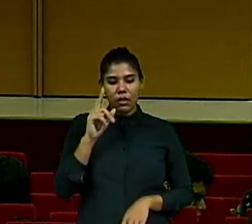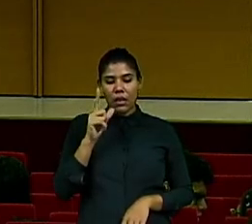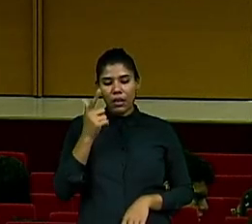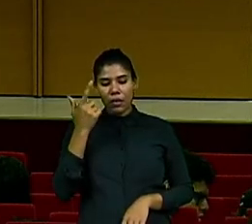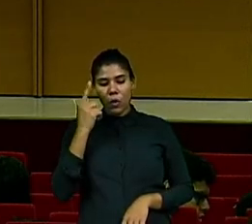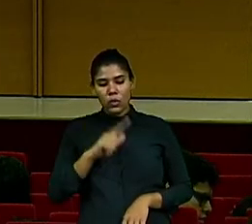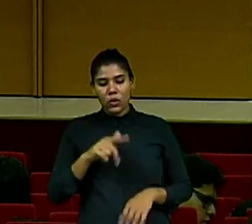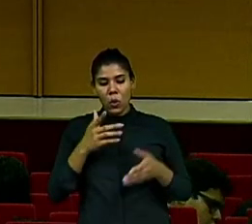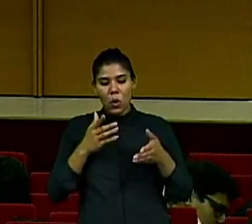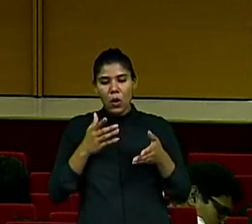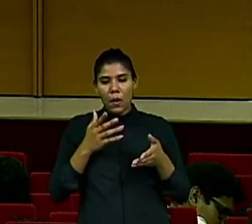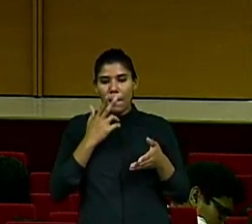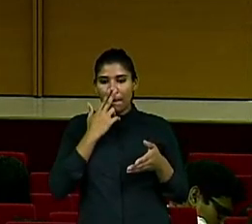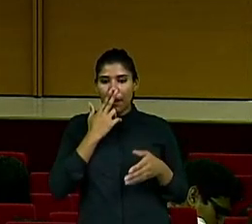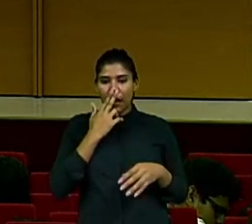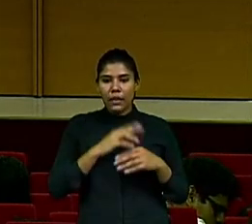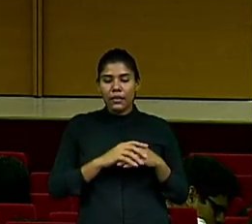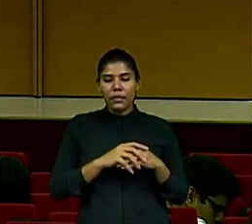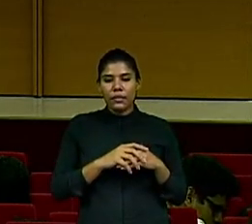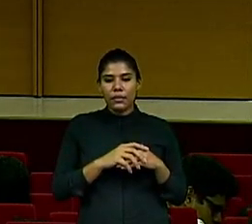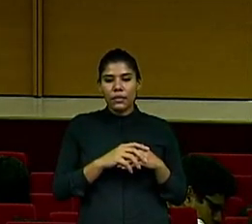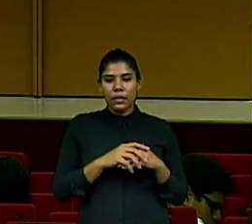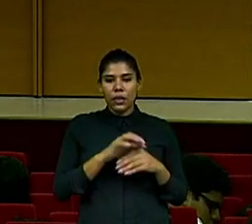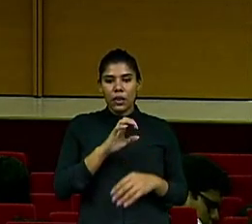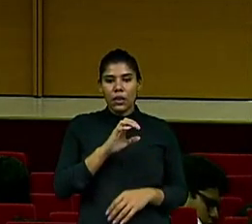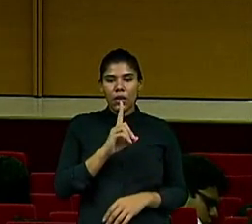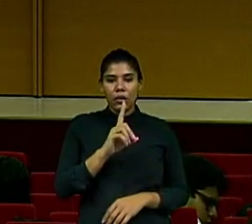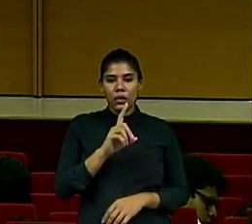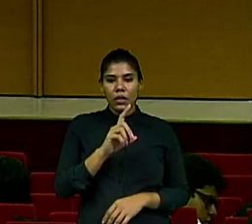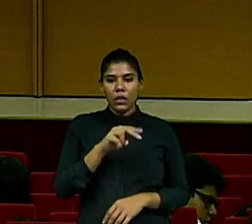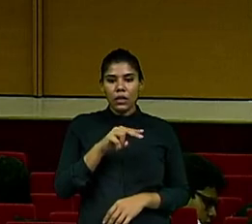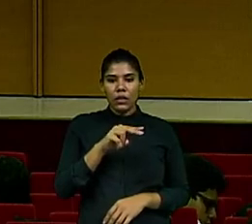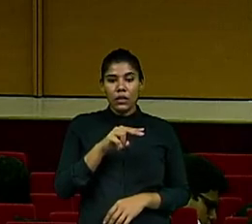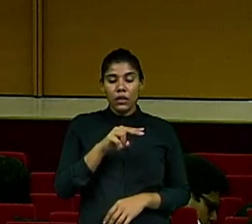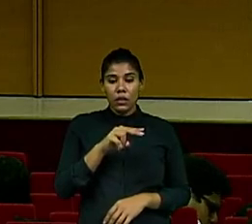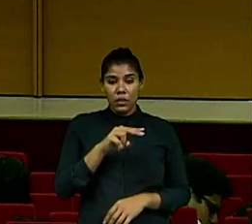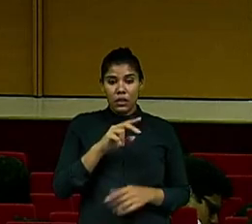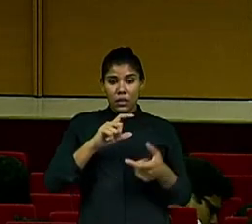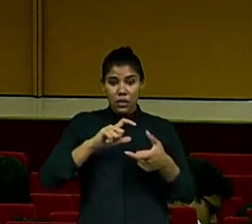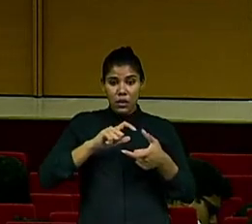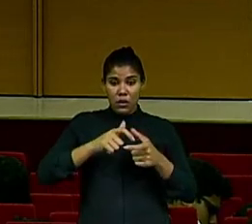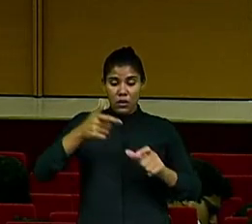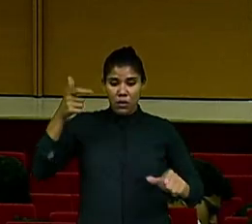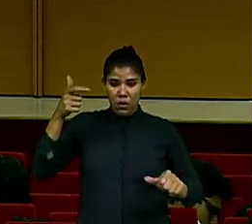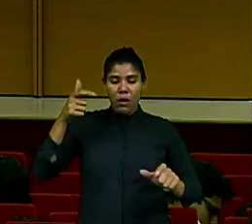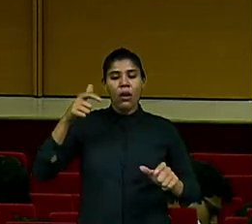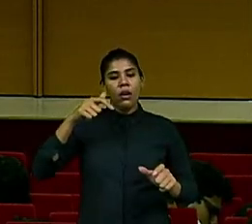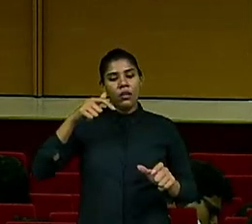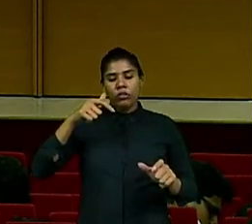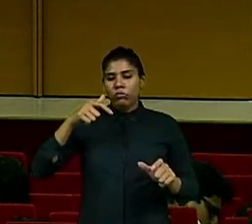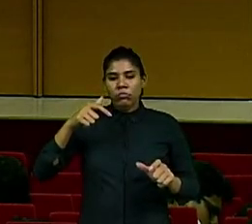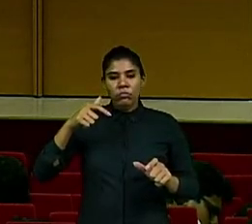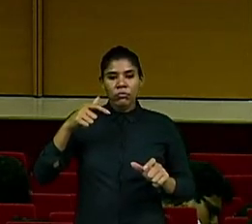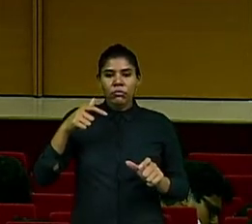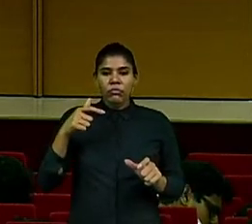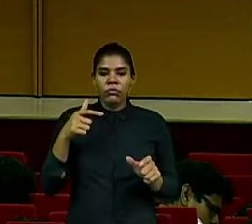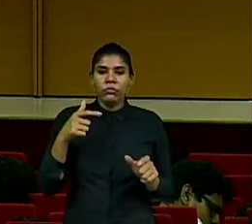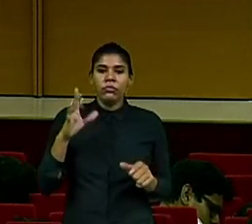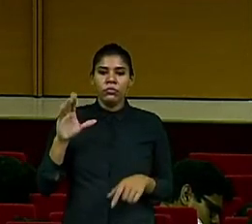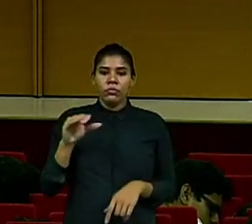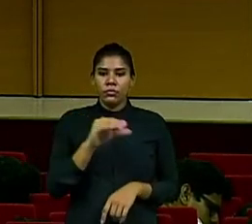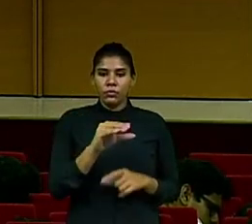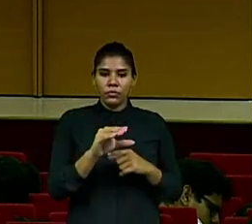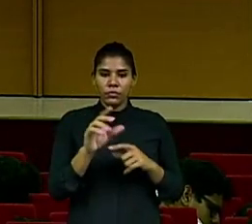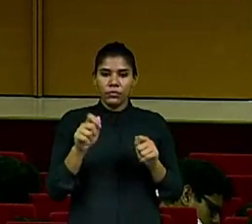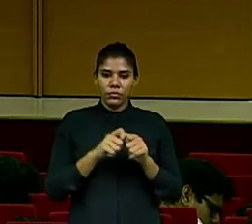porque o código genético é Universal aí a bactéria produzia a insulina